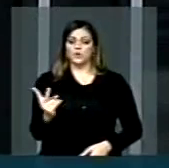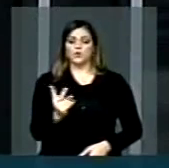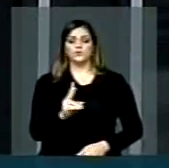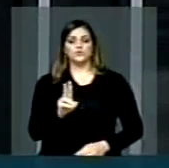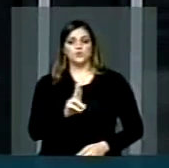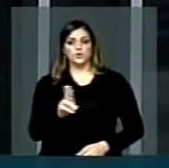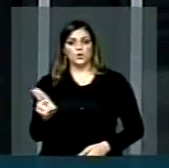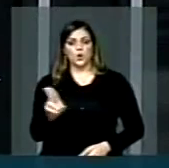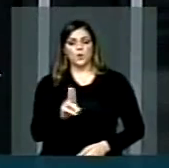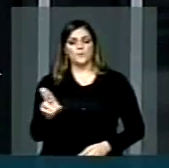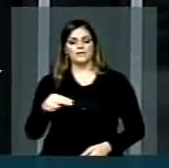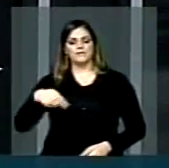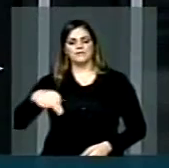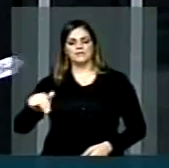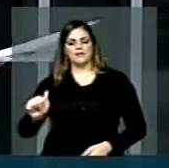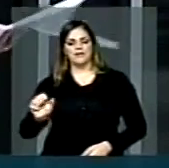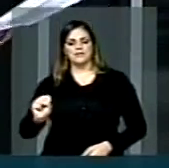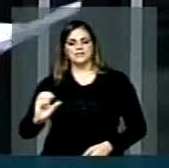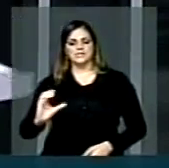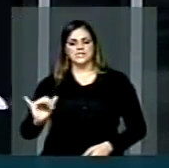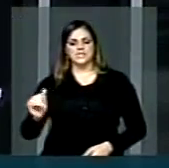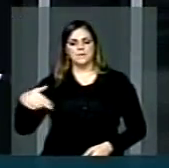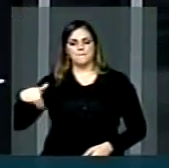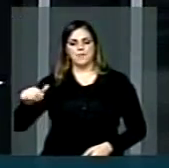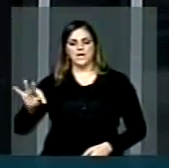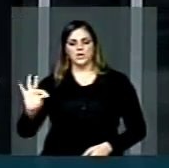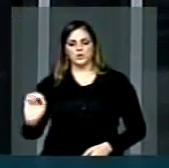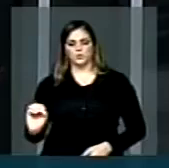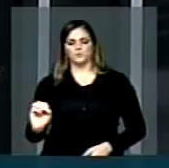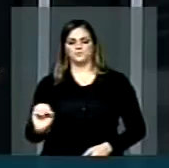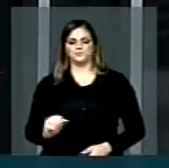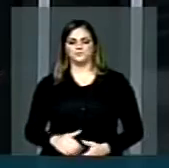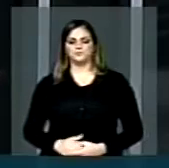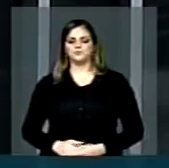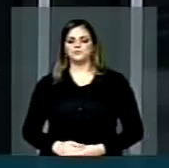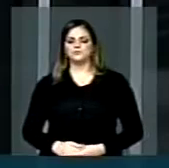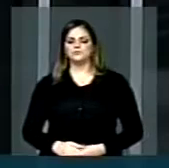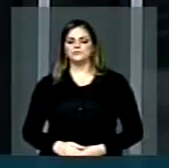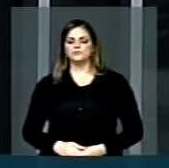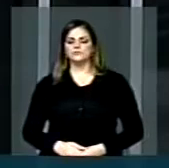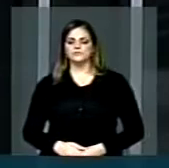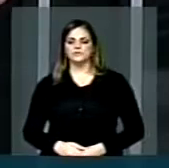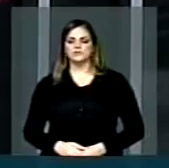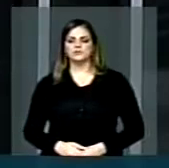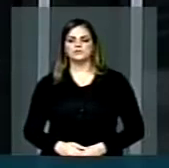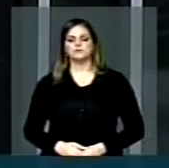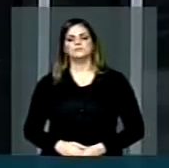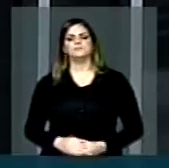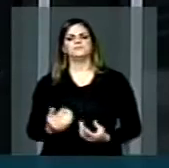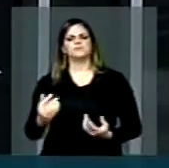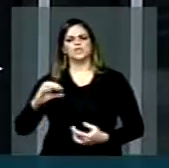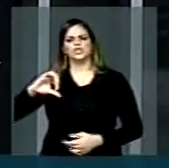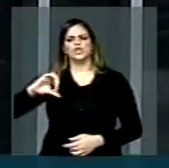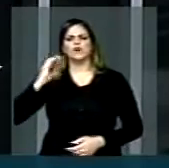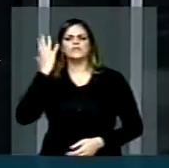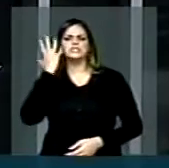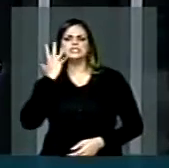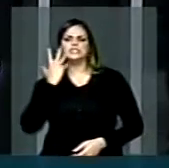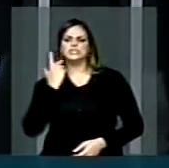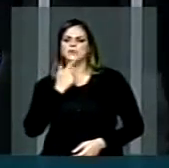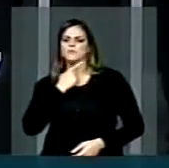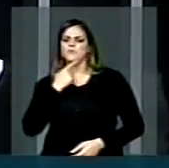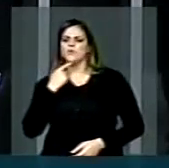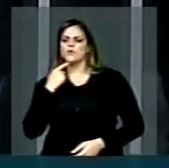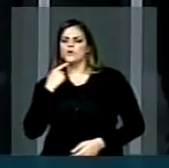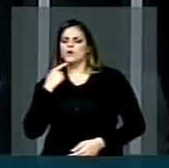do Nascimento, Dragão do Mar, temos também no Abdias do Nascimento aquela continuidade, 9 dias depois da morte de um,